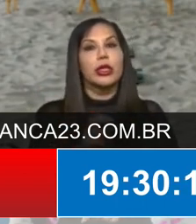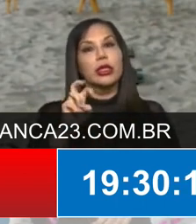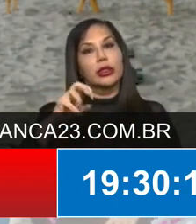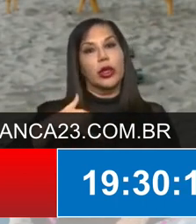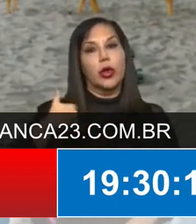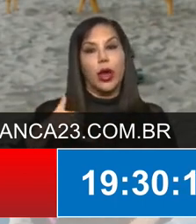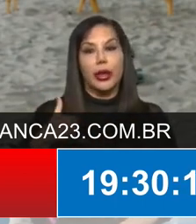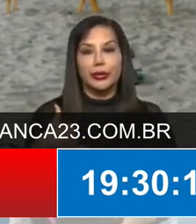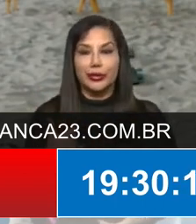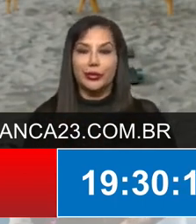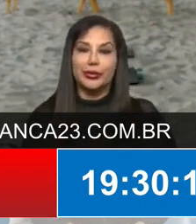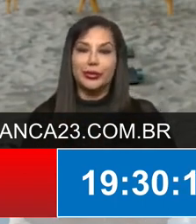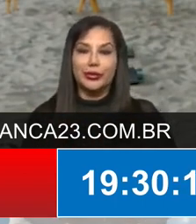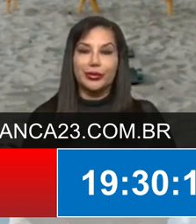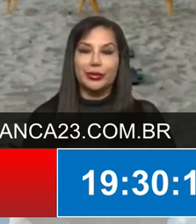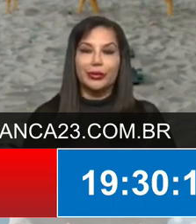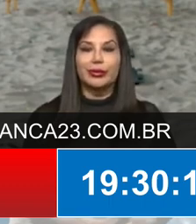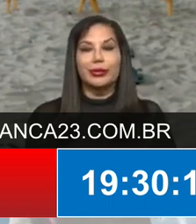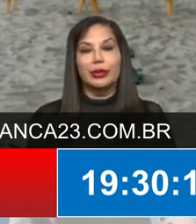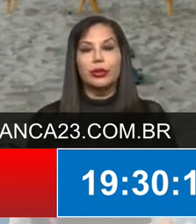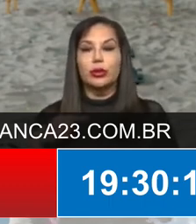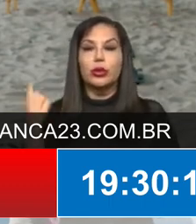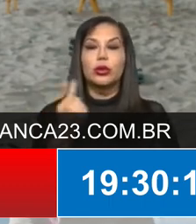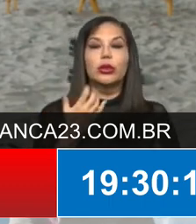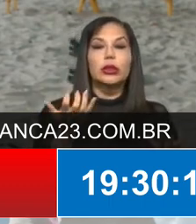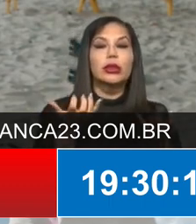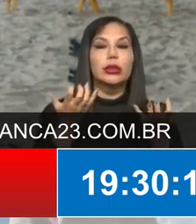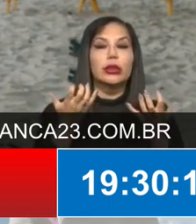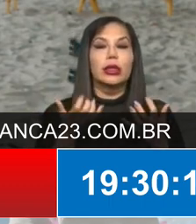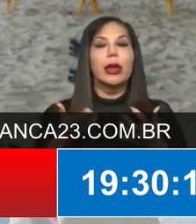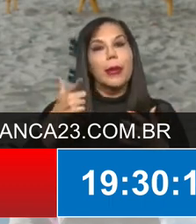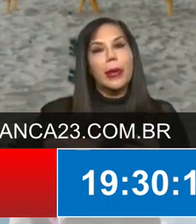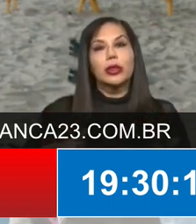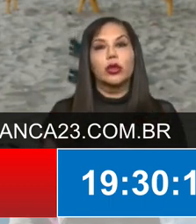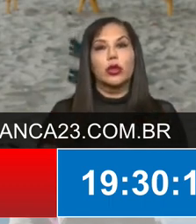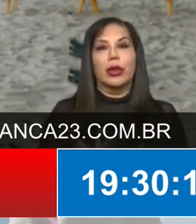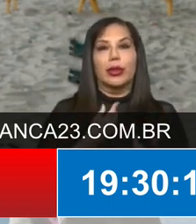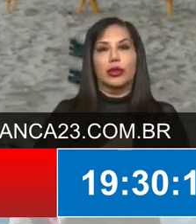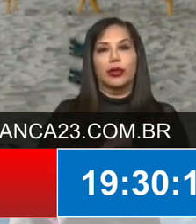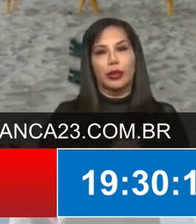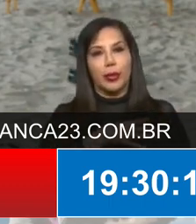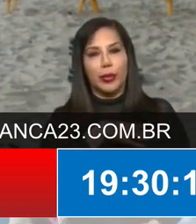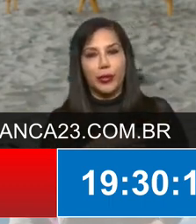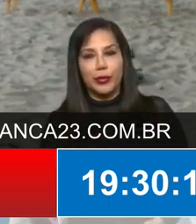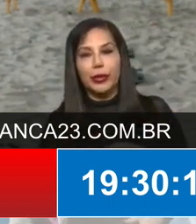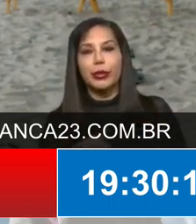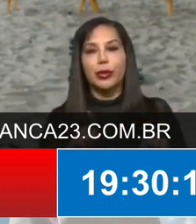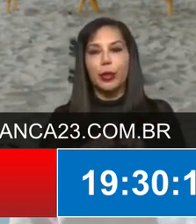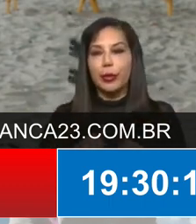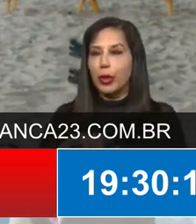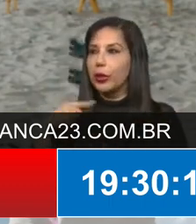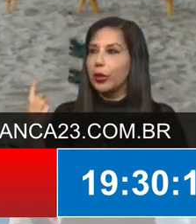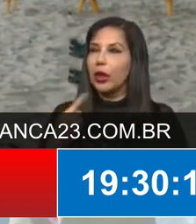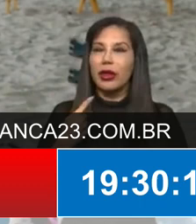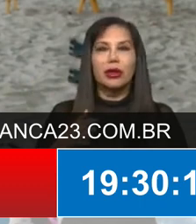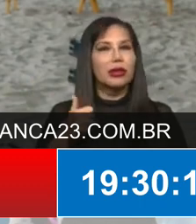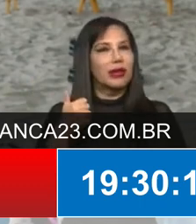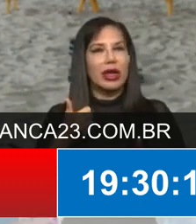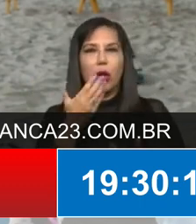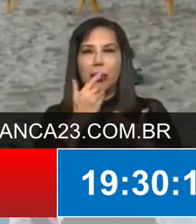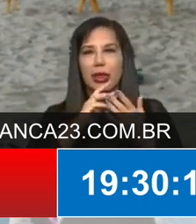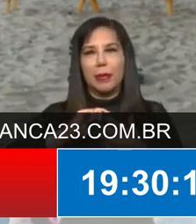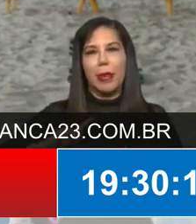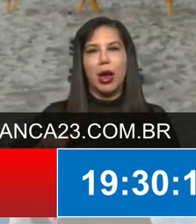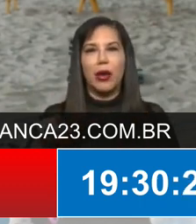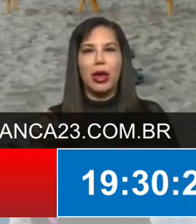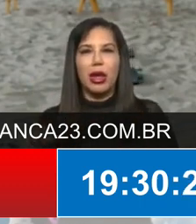aninhos e a gente queria trazer mais qualidade de vida para ele né e a gente também não tava muito legal André tava